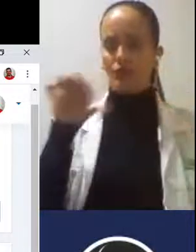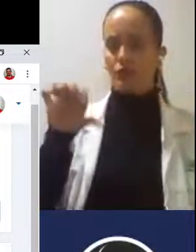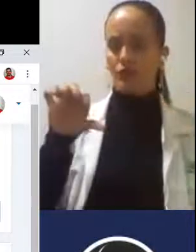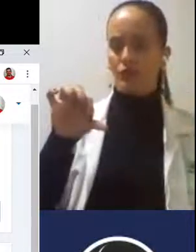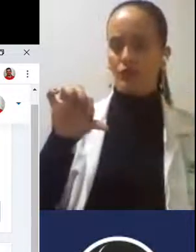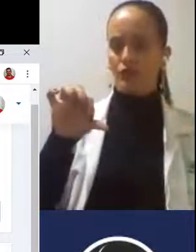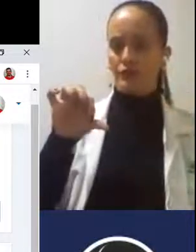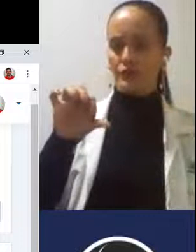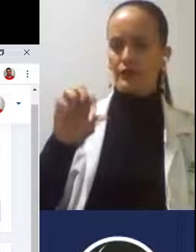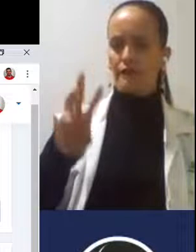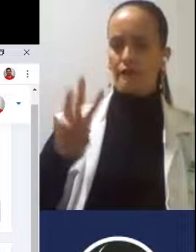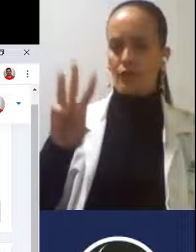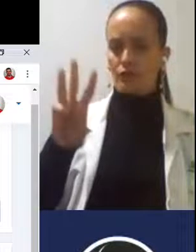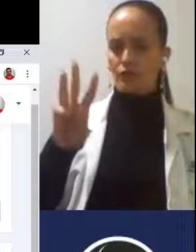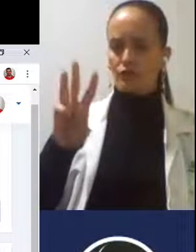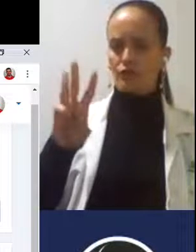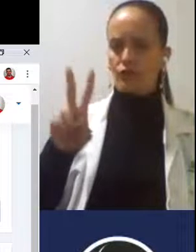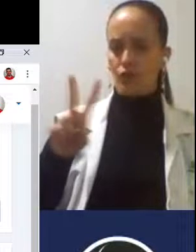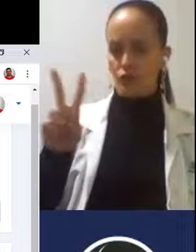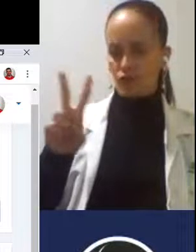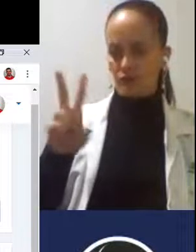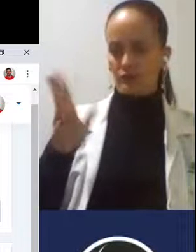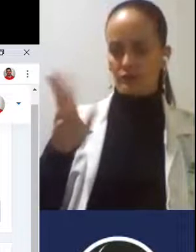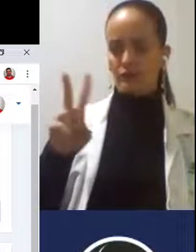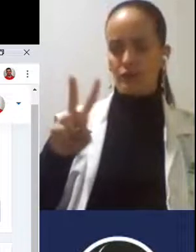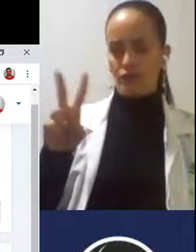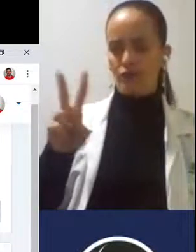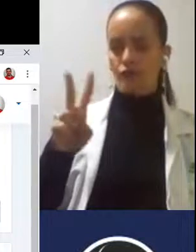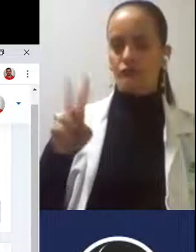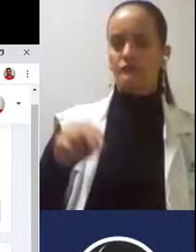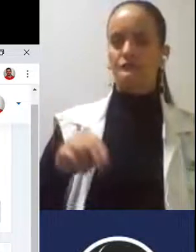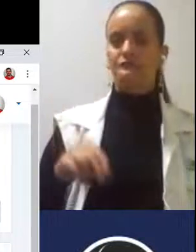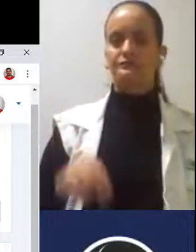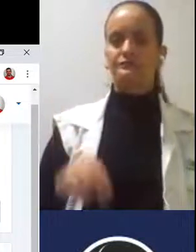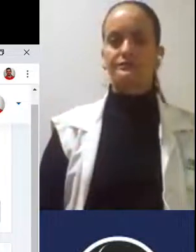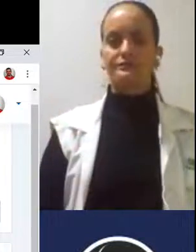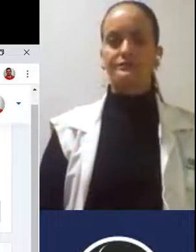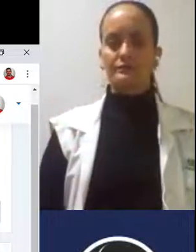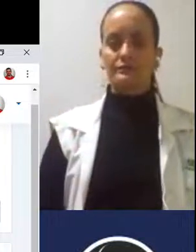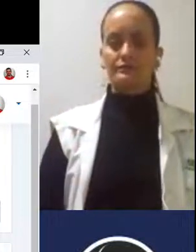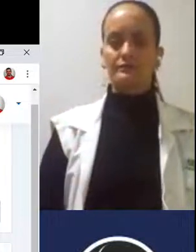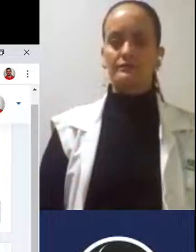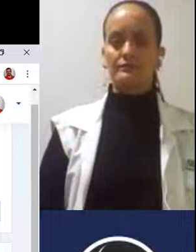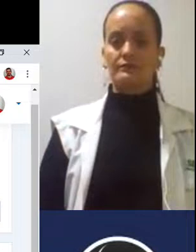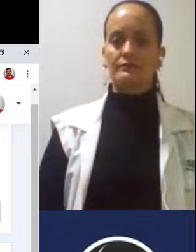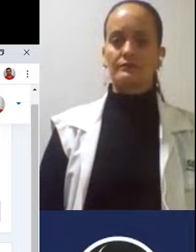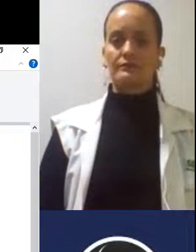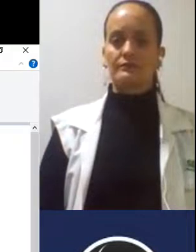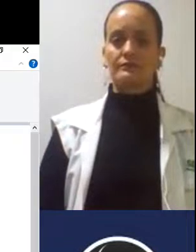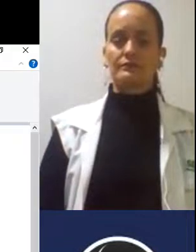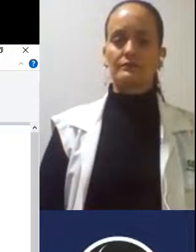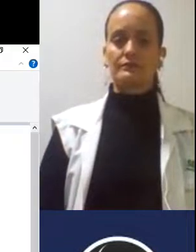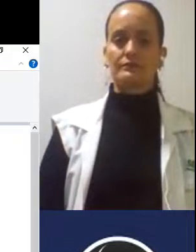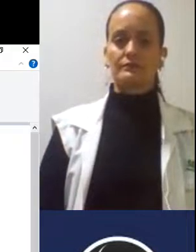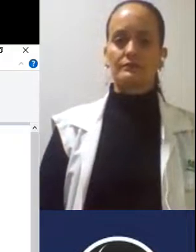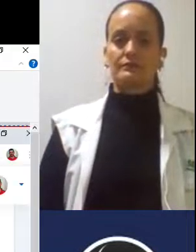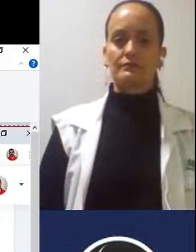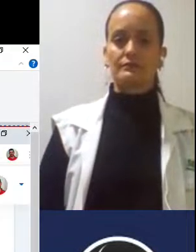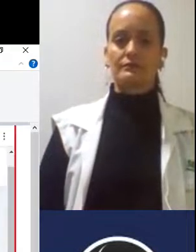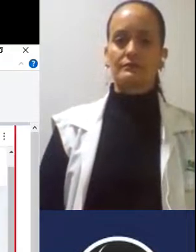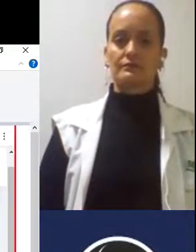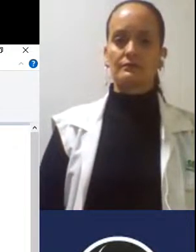gente o quê? Deixa eu só copiar ele aqui e colar lá na Ctrl Print Screen, só para a gente